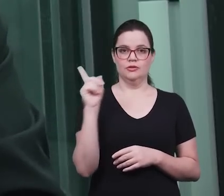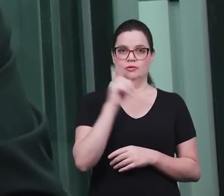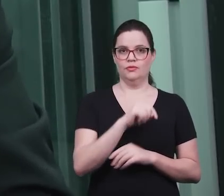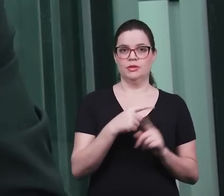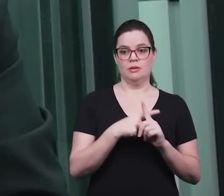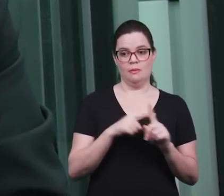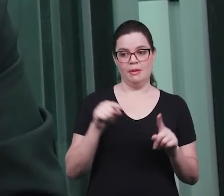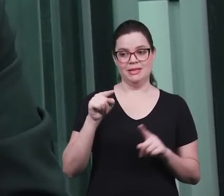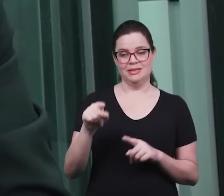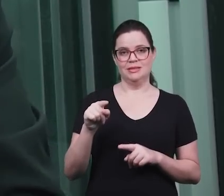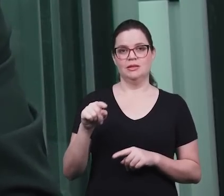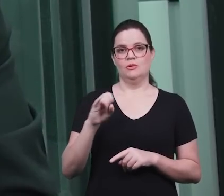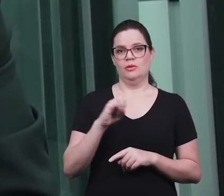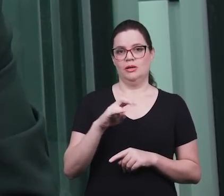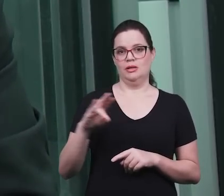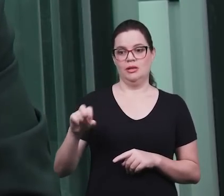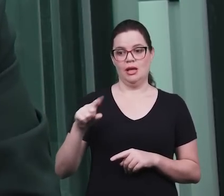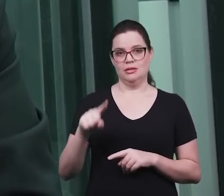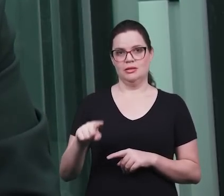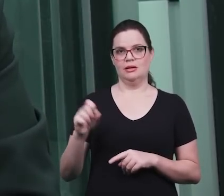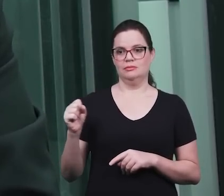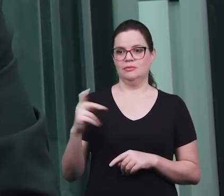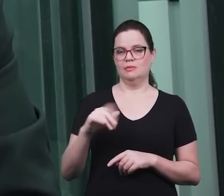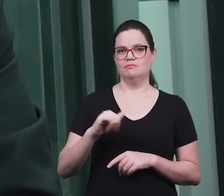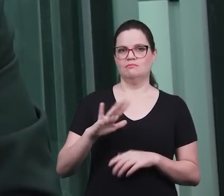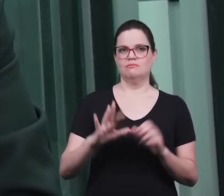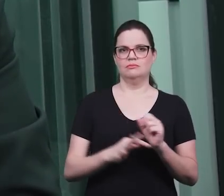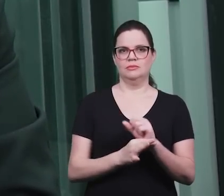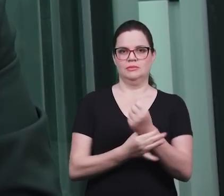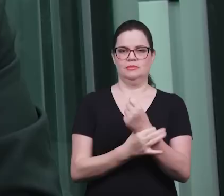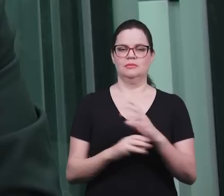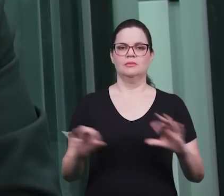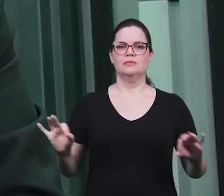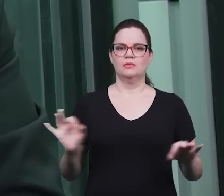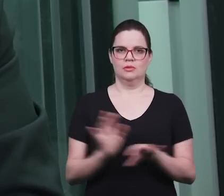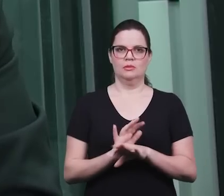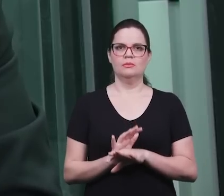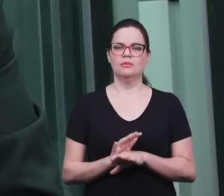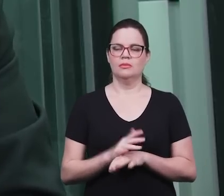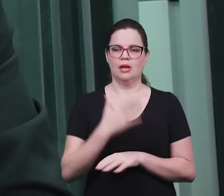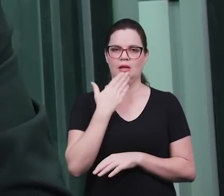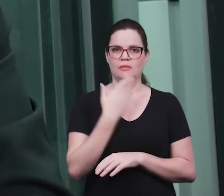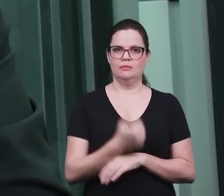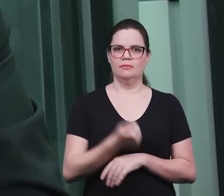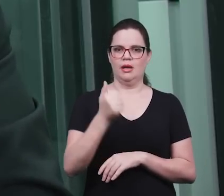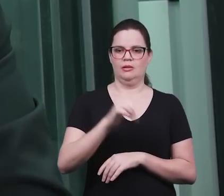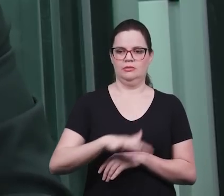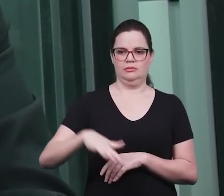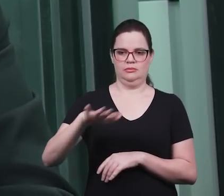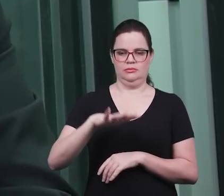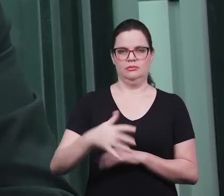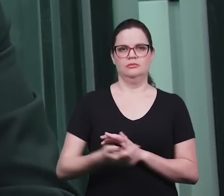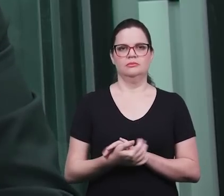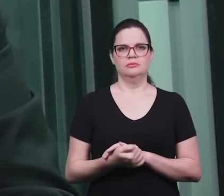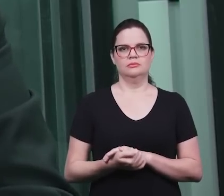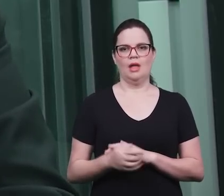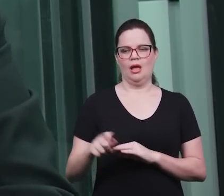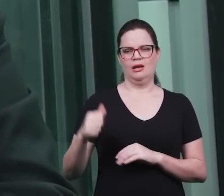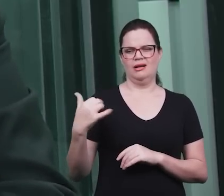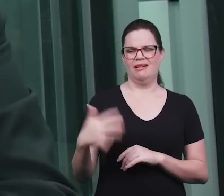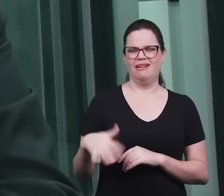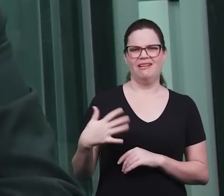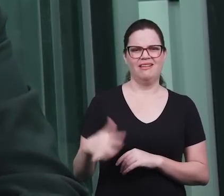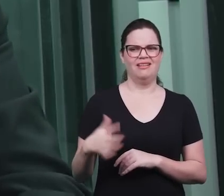a Previdência Social, continua sendo o seguro mais completo que existe no mercado. Ele é